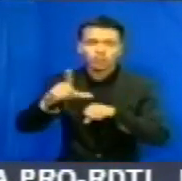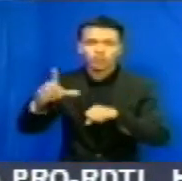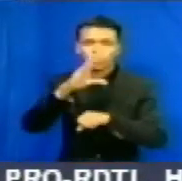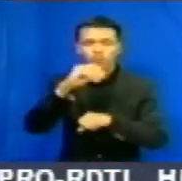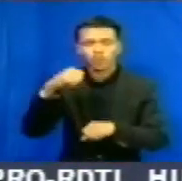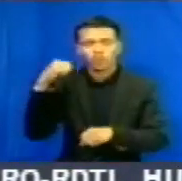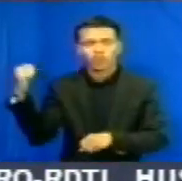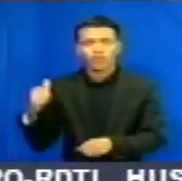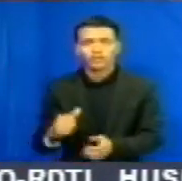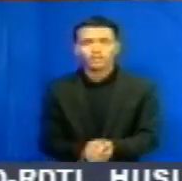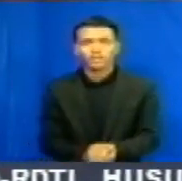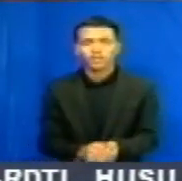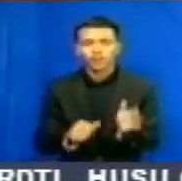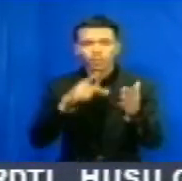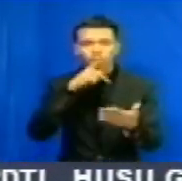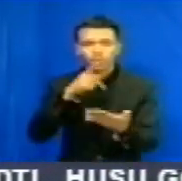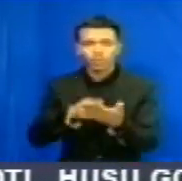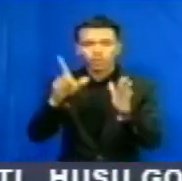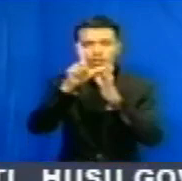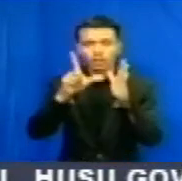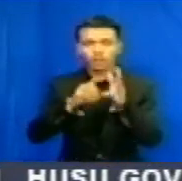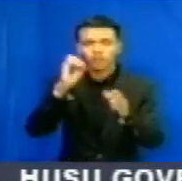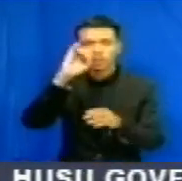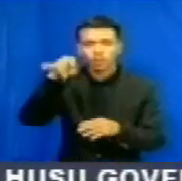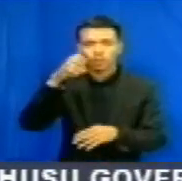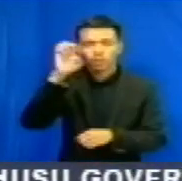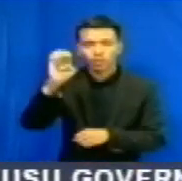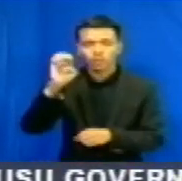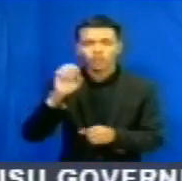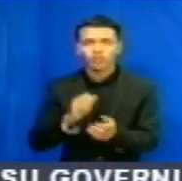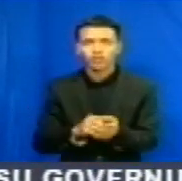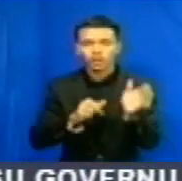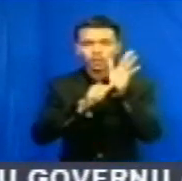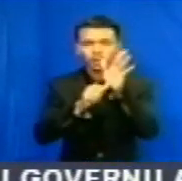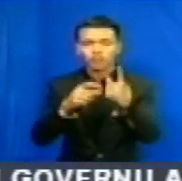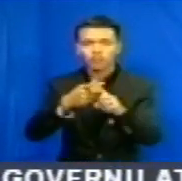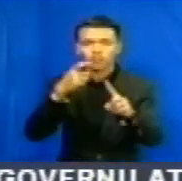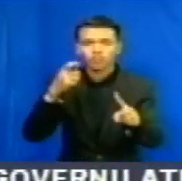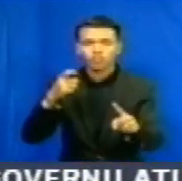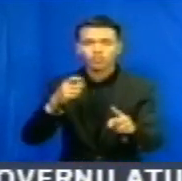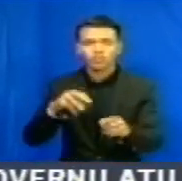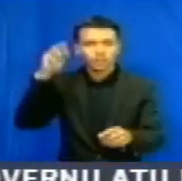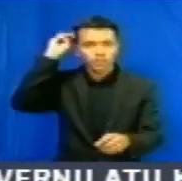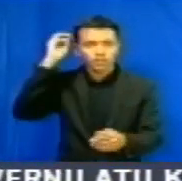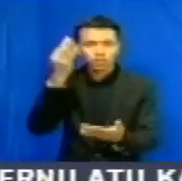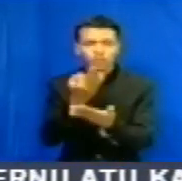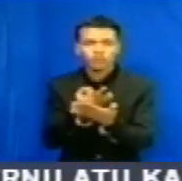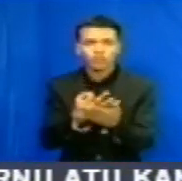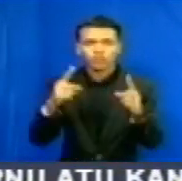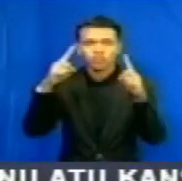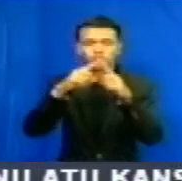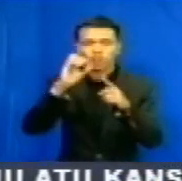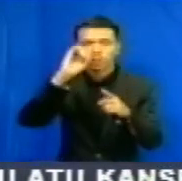no Selotan. Prova proposta lei do Orçamento Geral do Estado, nevema que apresenta o Ministro das Finanças, ba